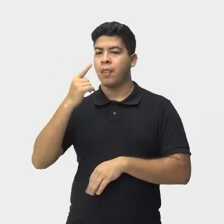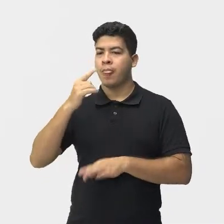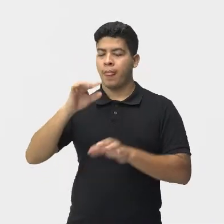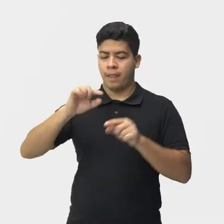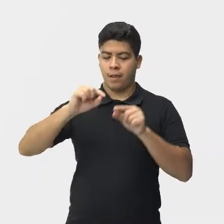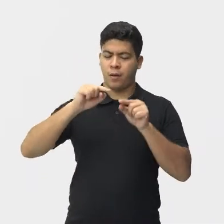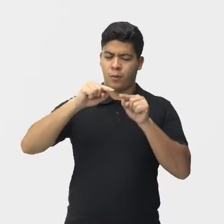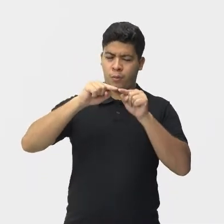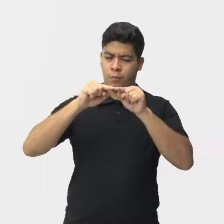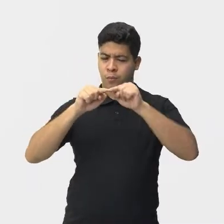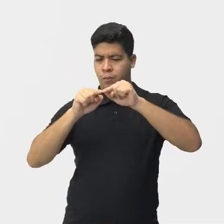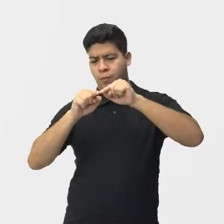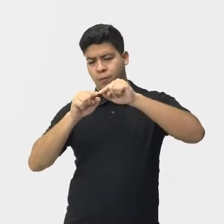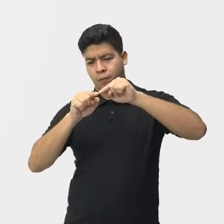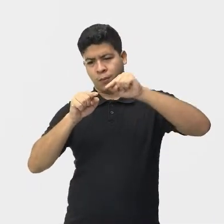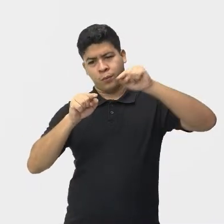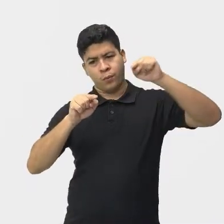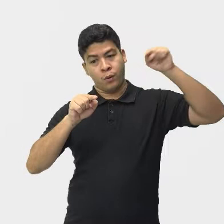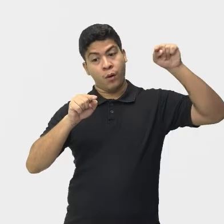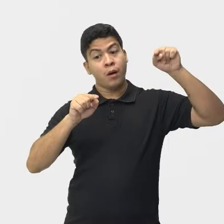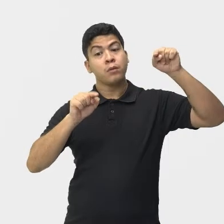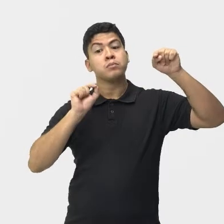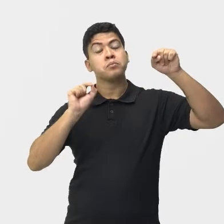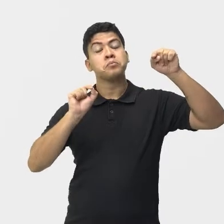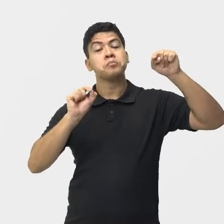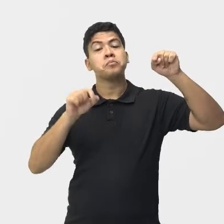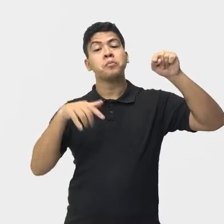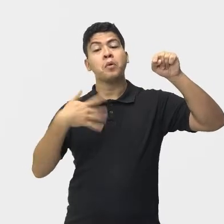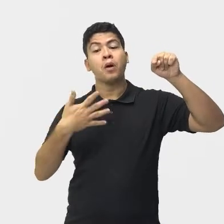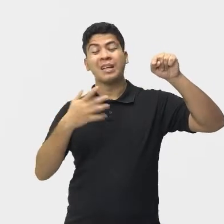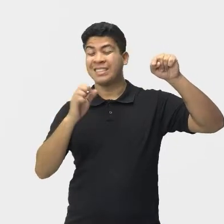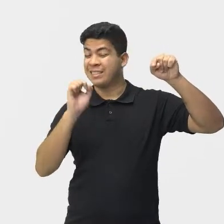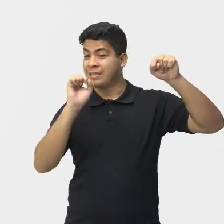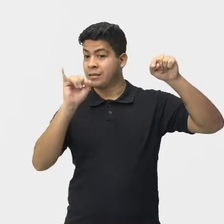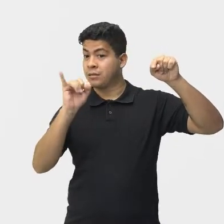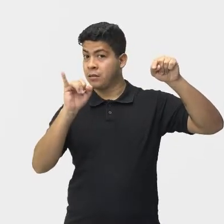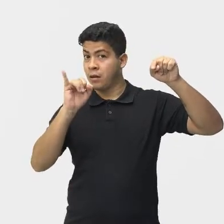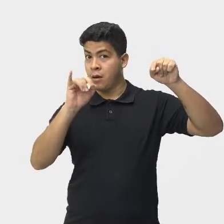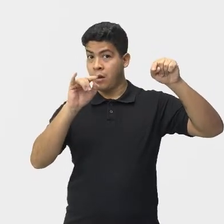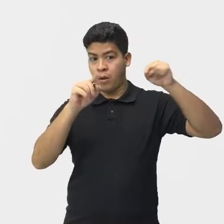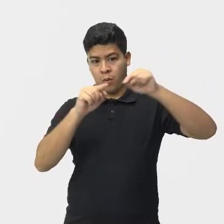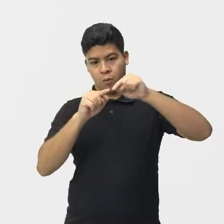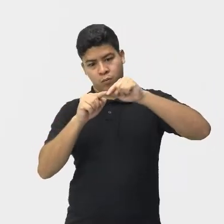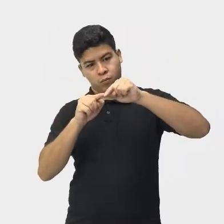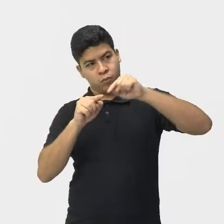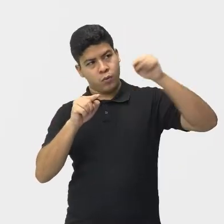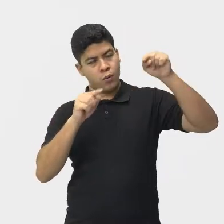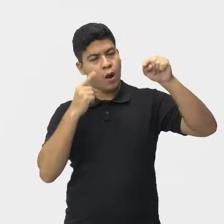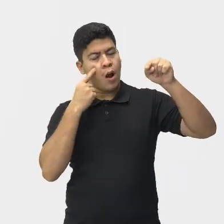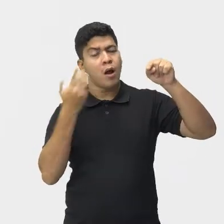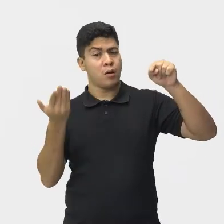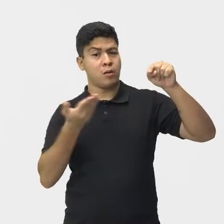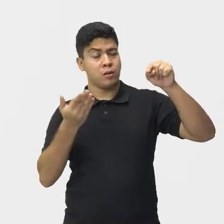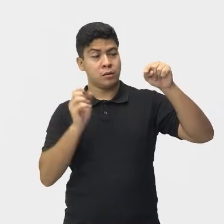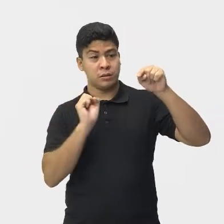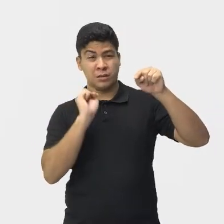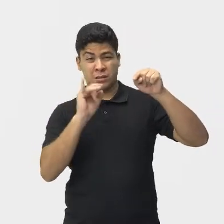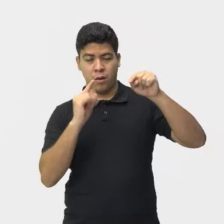velocidade pelo tempo. Se essa reta ela for inclinada para cima, como você está observando